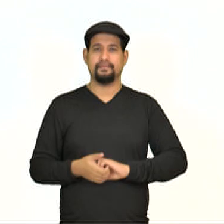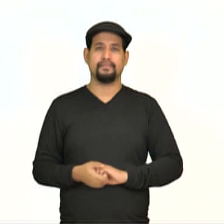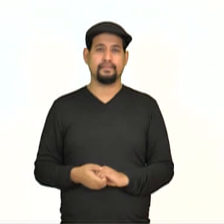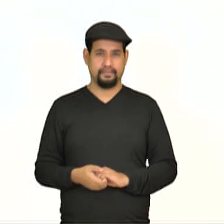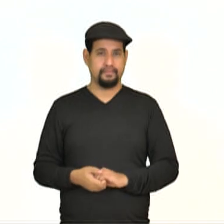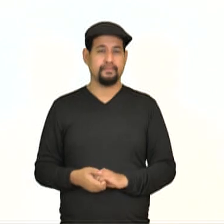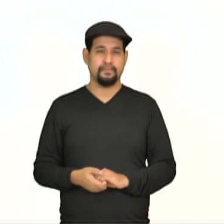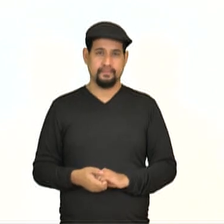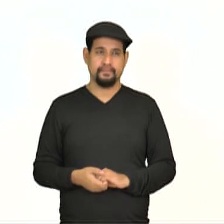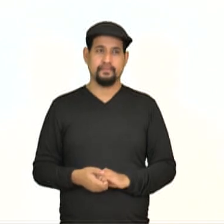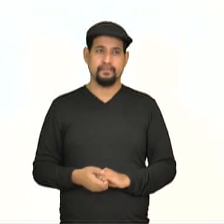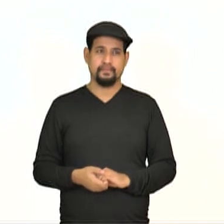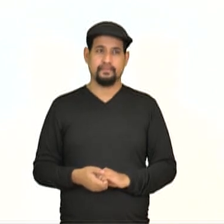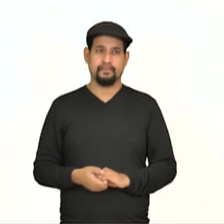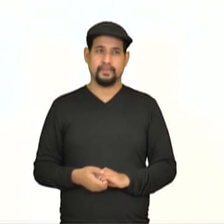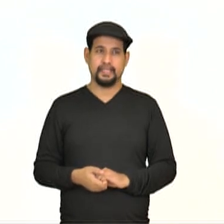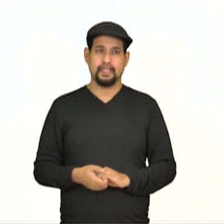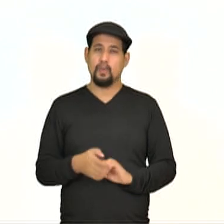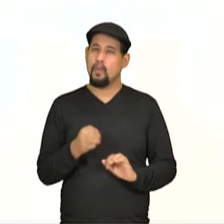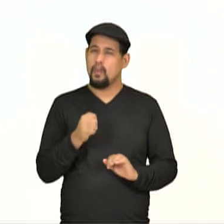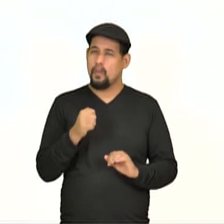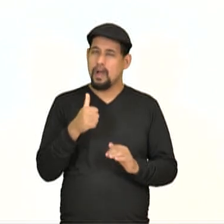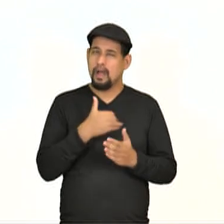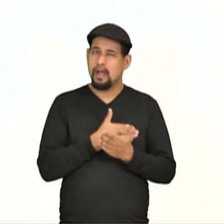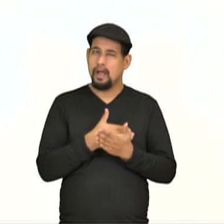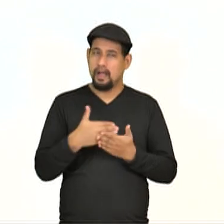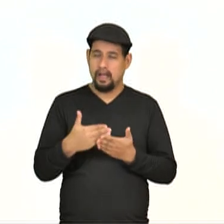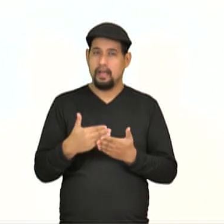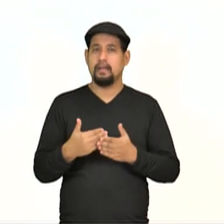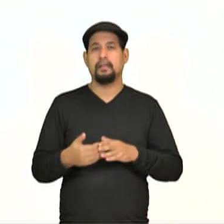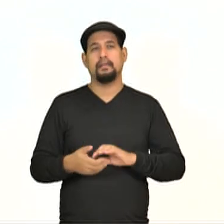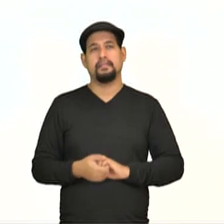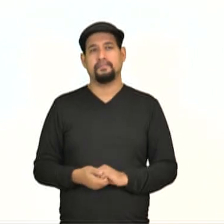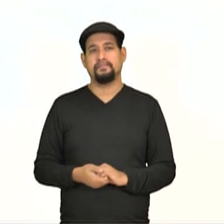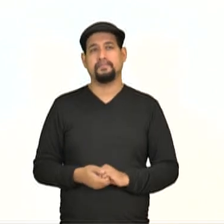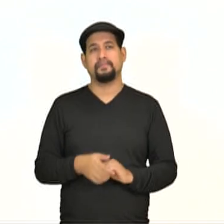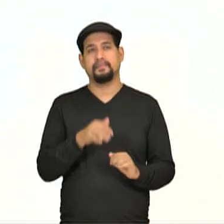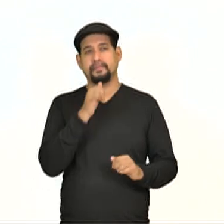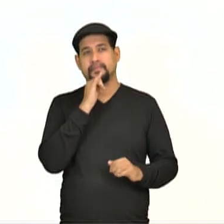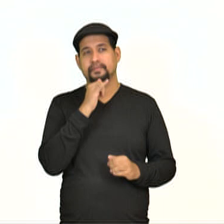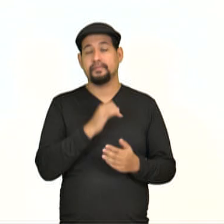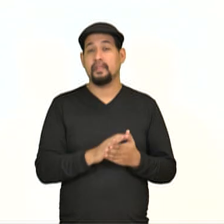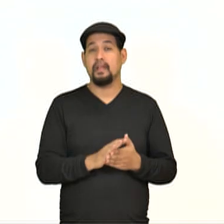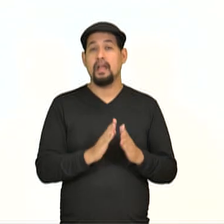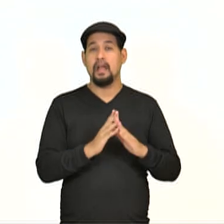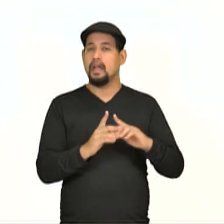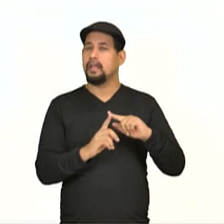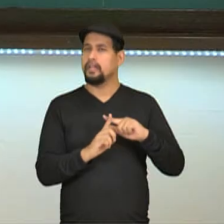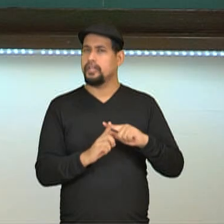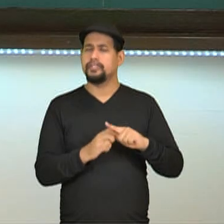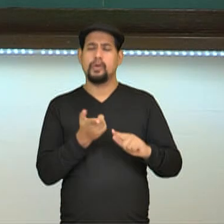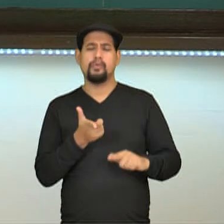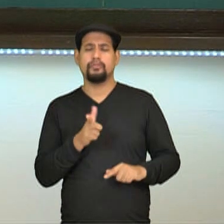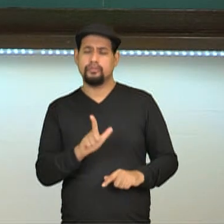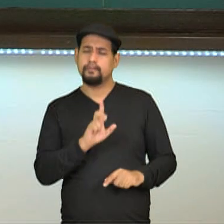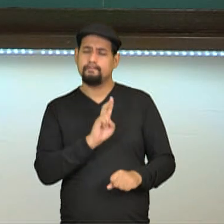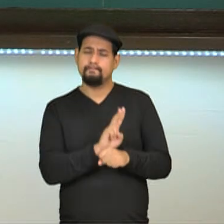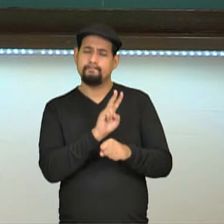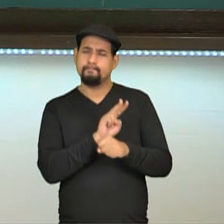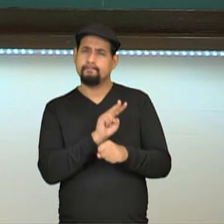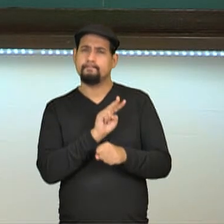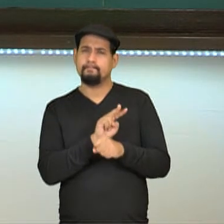1966, ou seja, bem recentemente, né? Então a Igreja continuou controlando isso